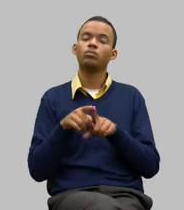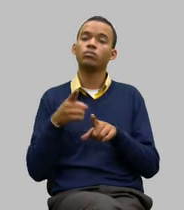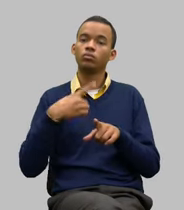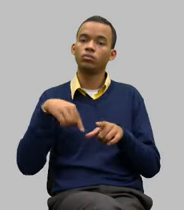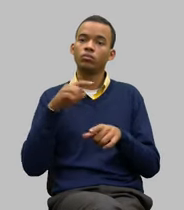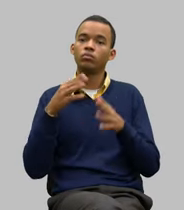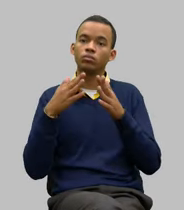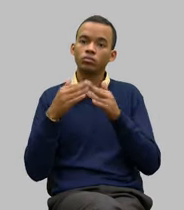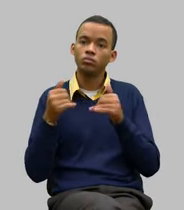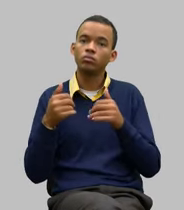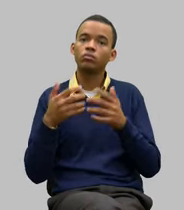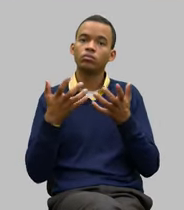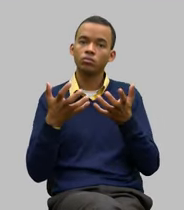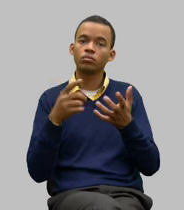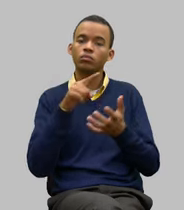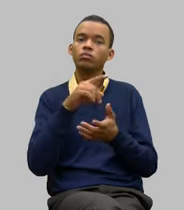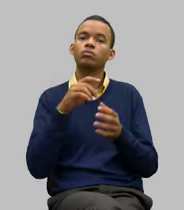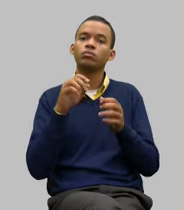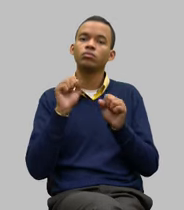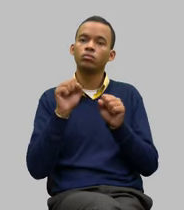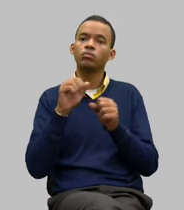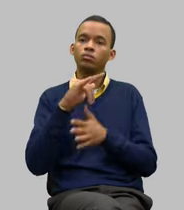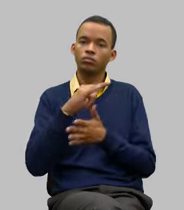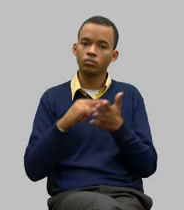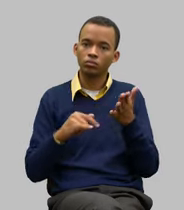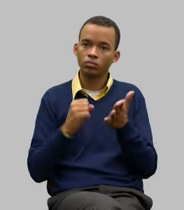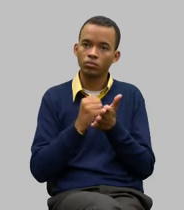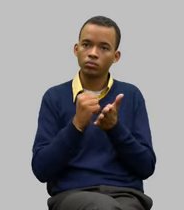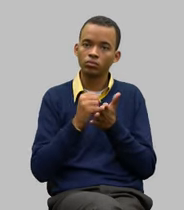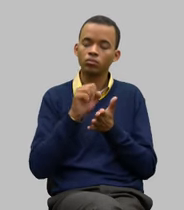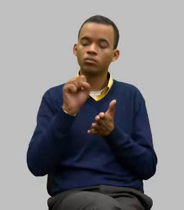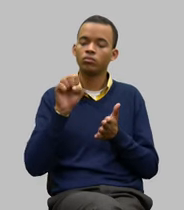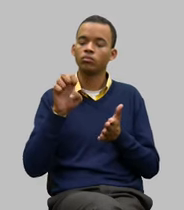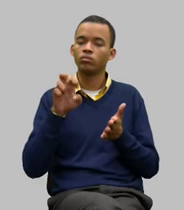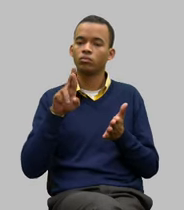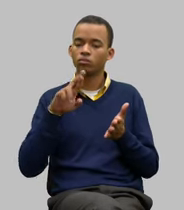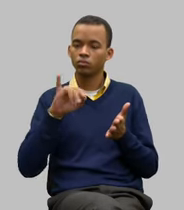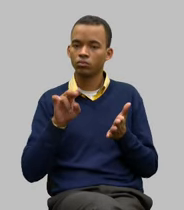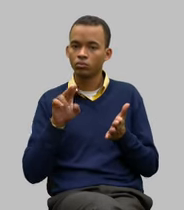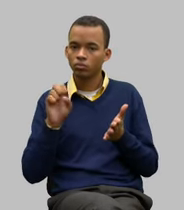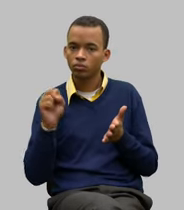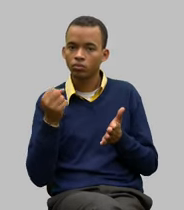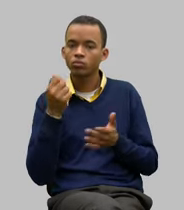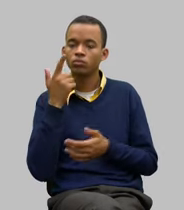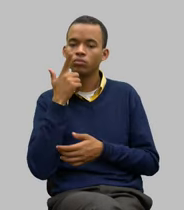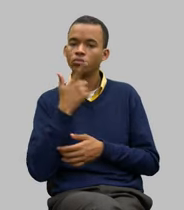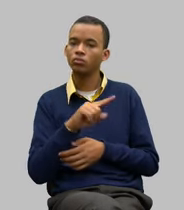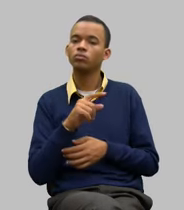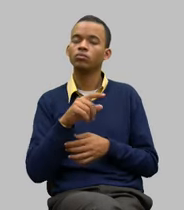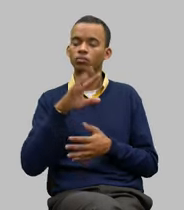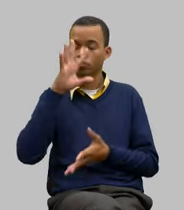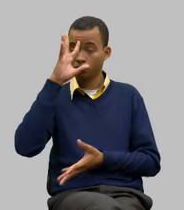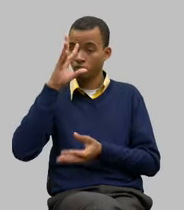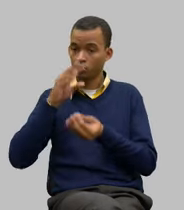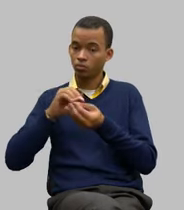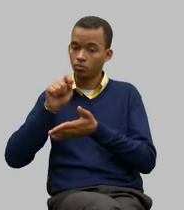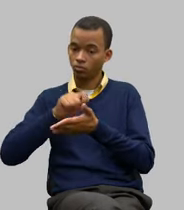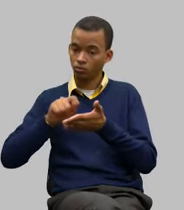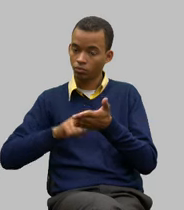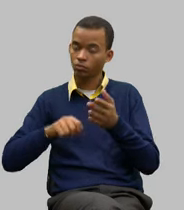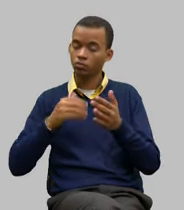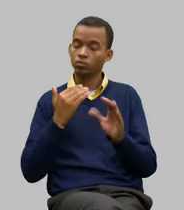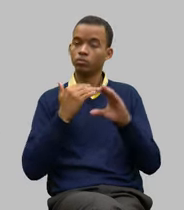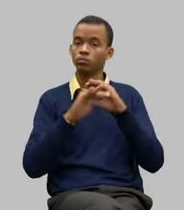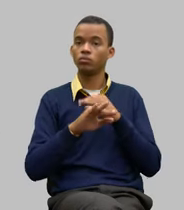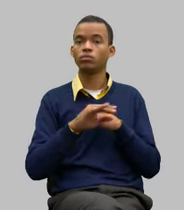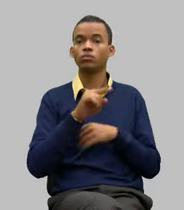Solicito que vossa exelência oficie ao titular noc de Sejus para a fim de sim de ceder cópia da conclusão então estão cobrando a